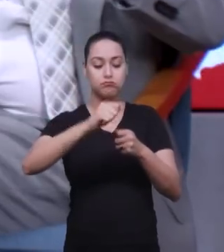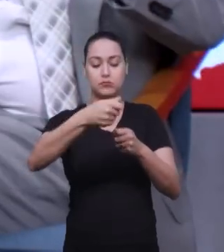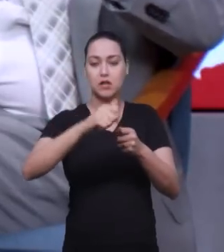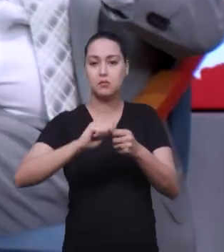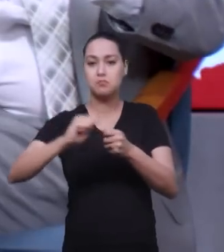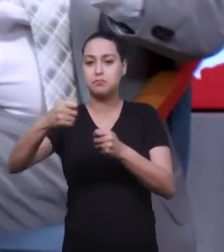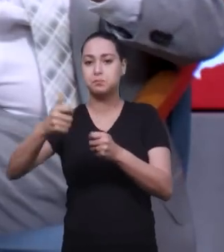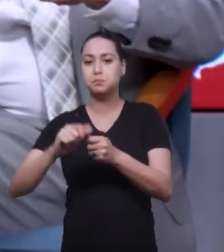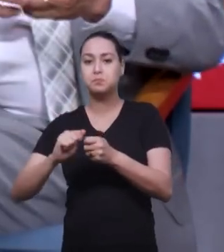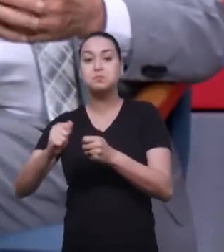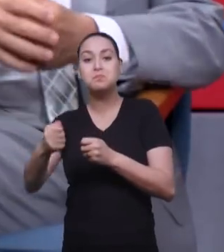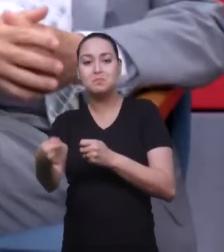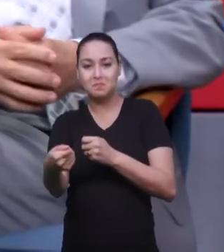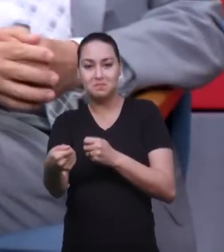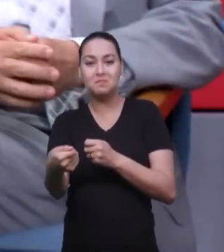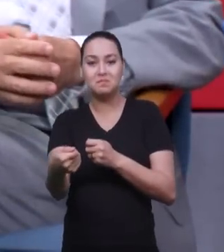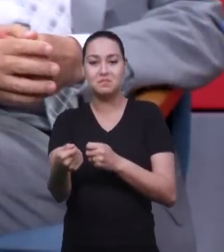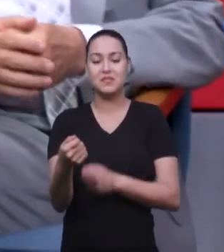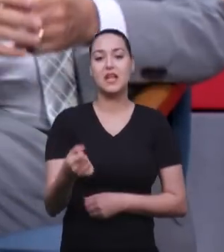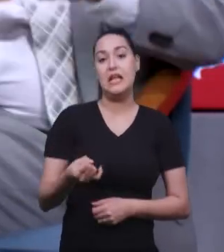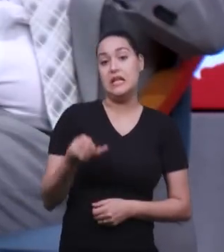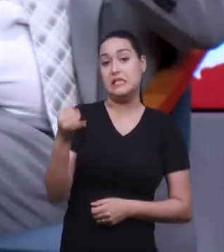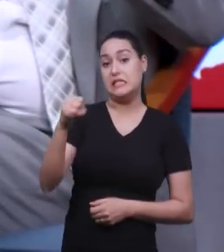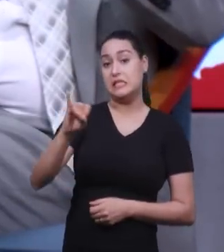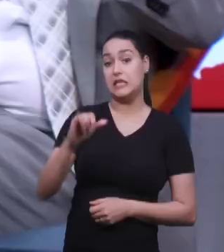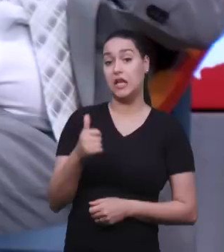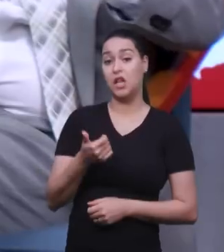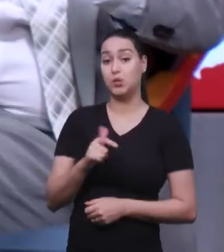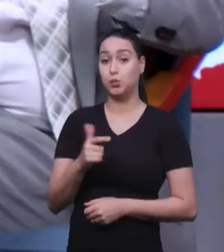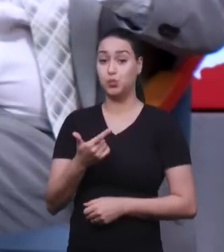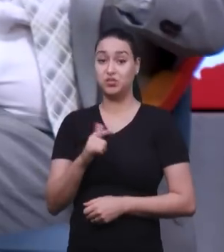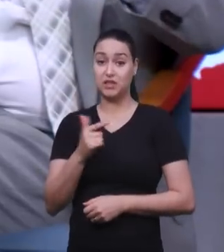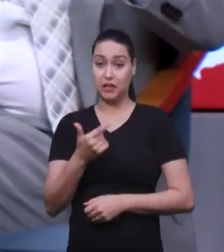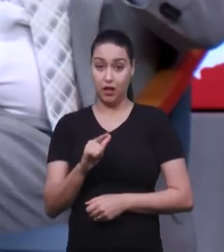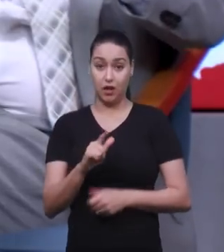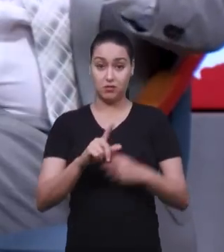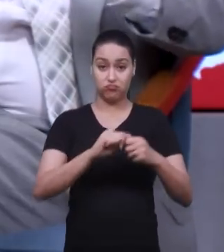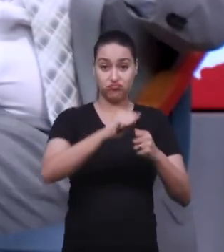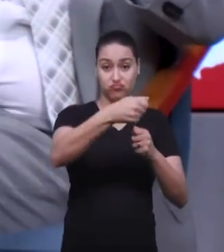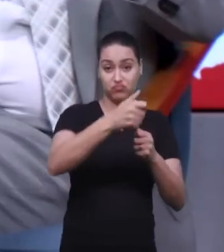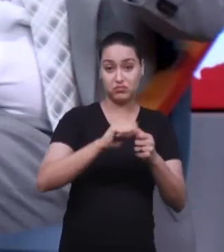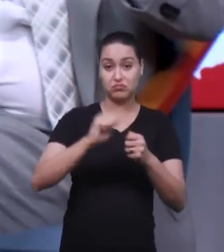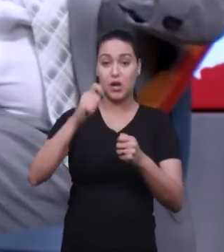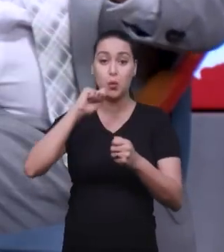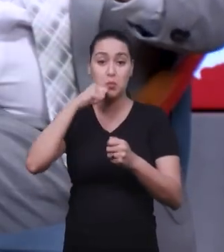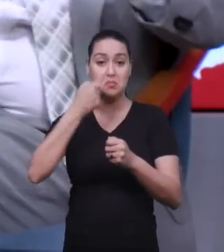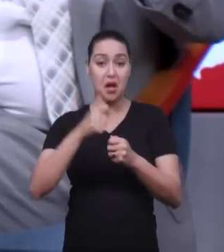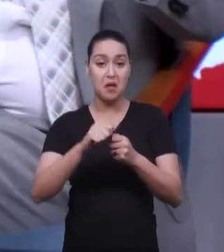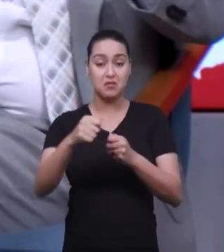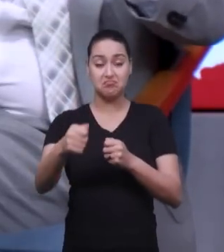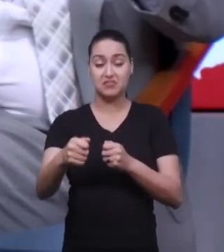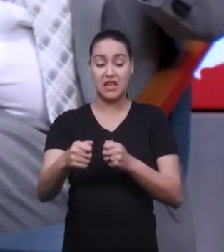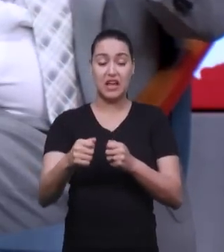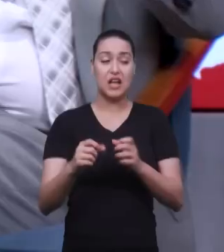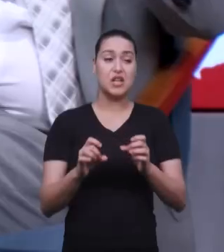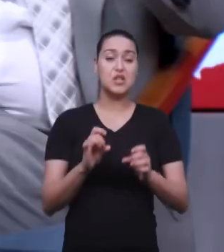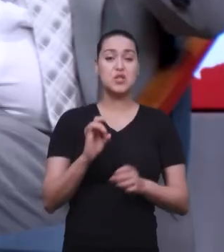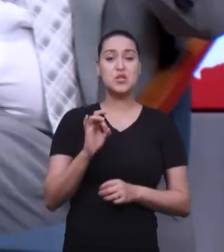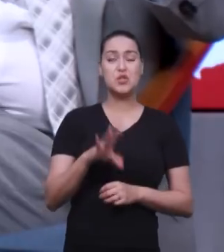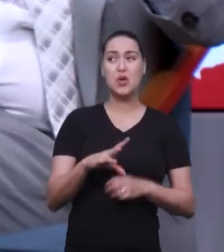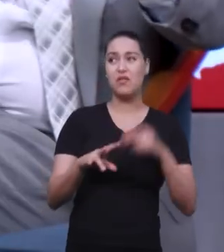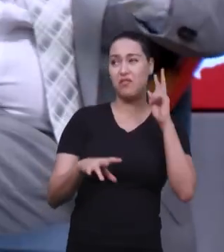Se não houver isso, nós vamos sempre viver Jesus num